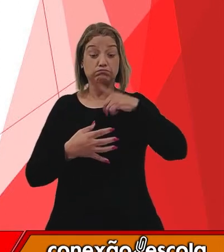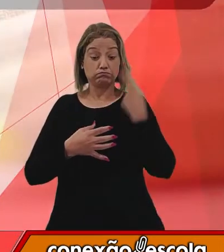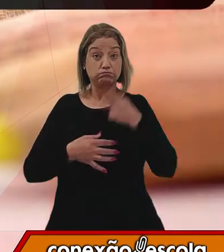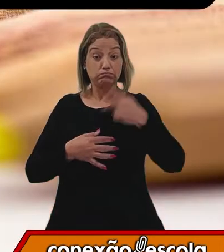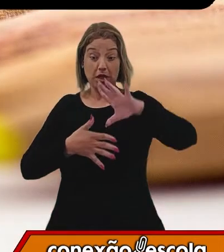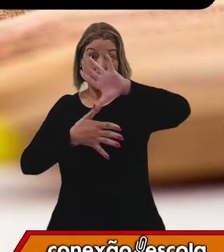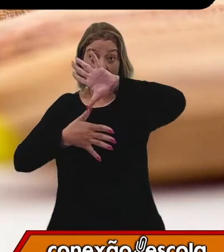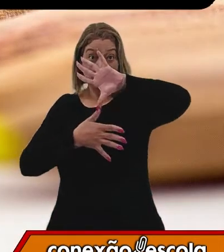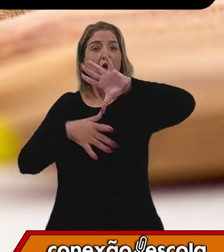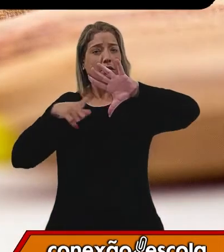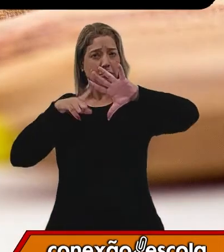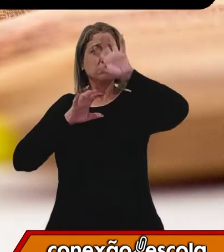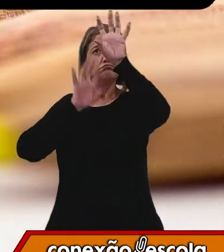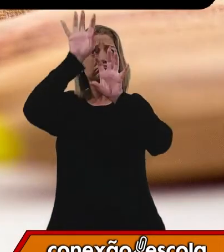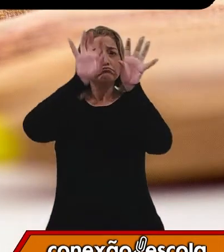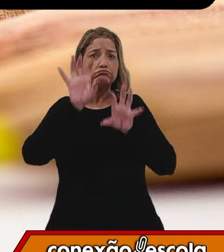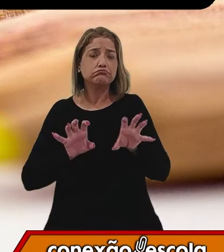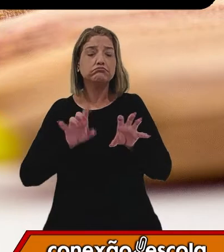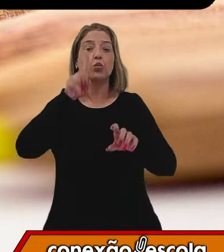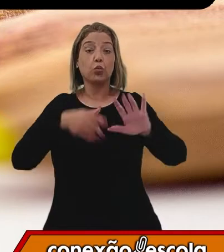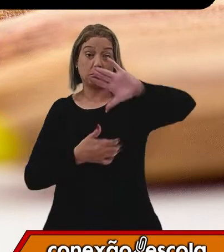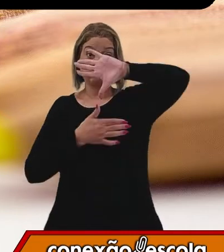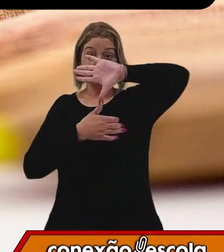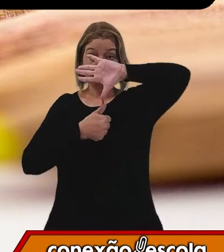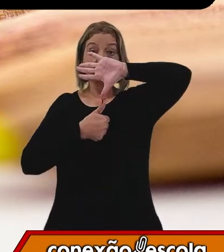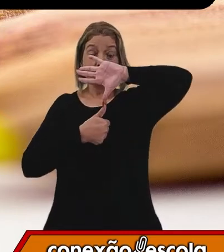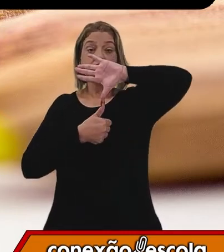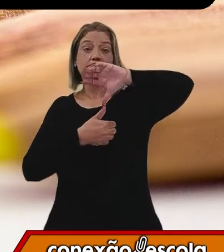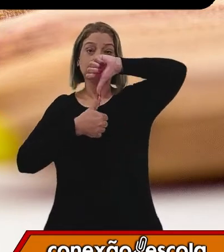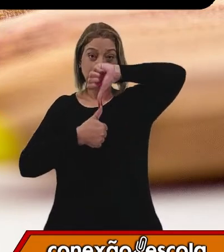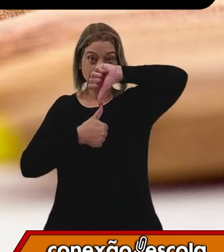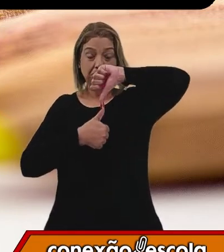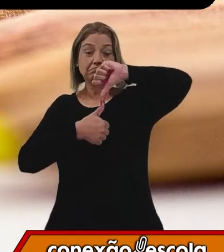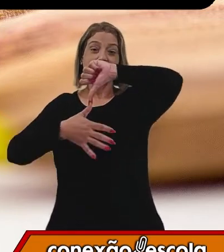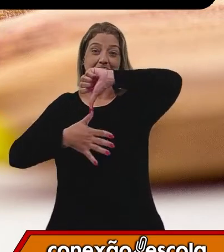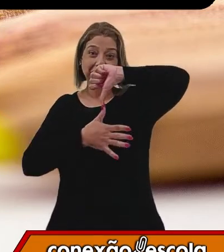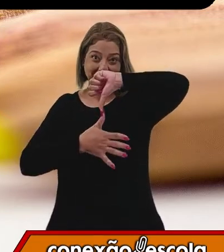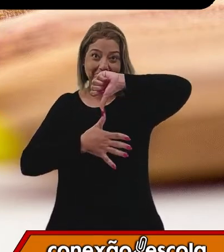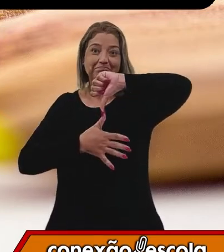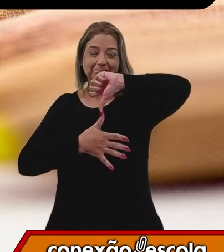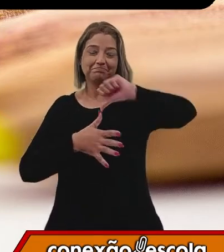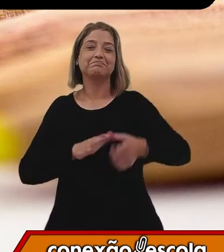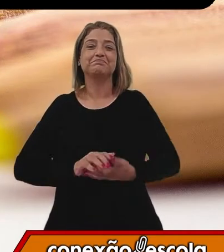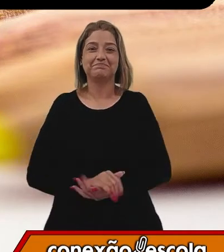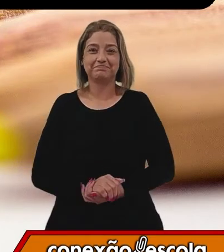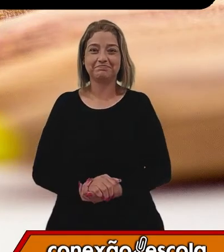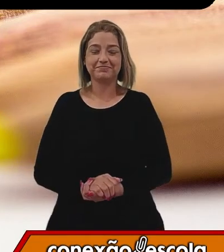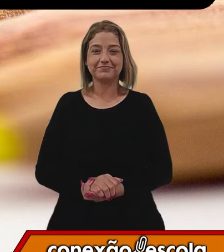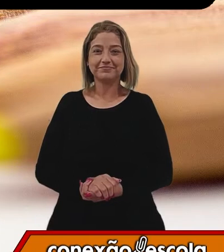sua divisão, que é América do Norte, América Central e América do Sul.